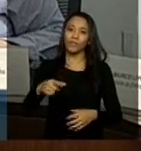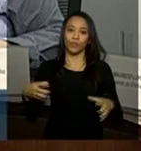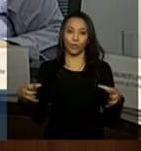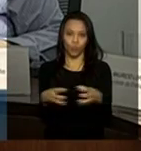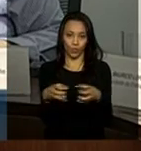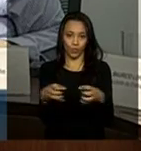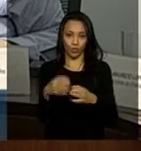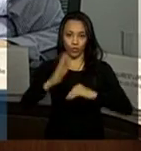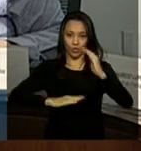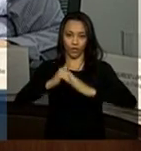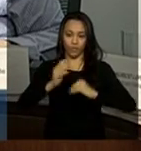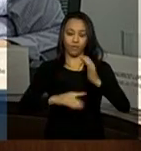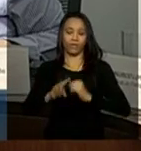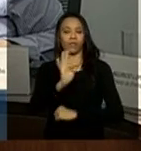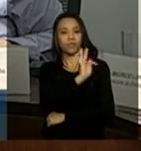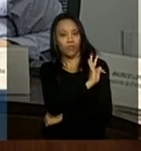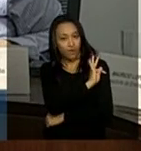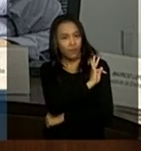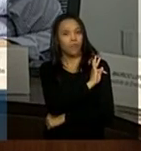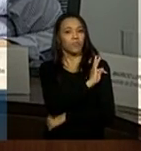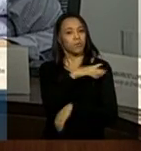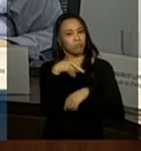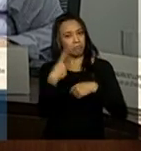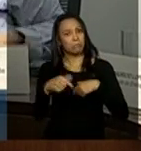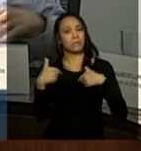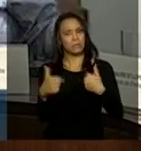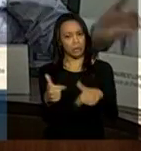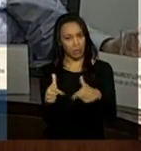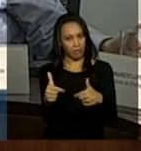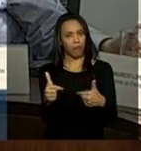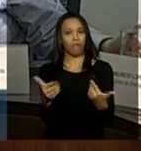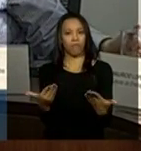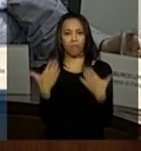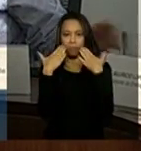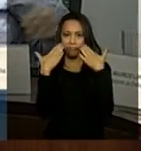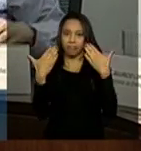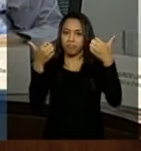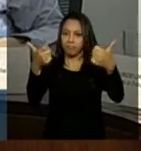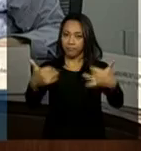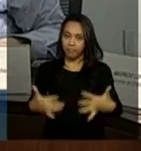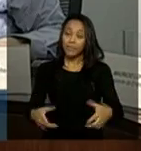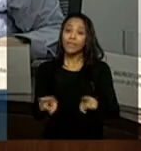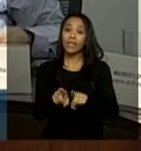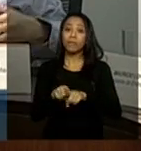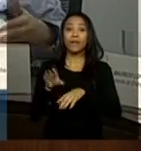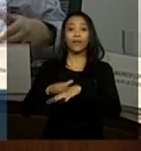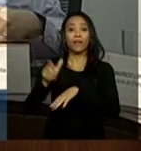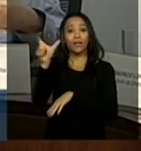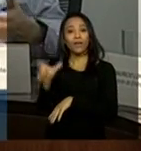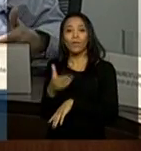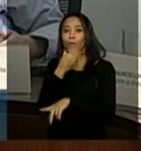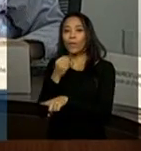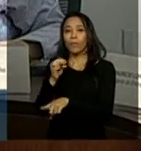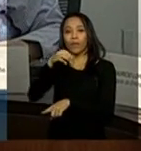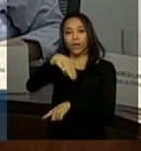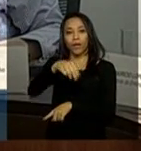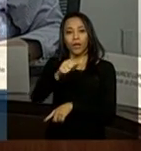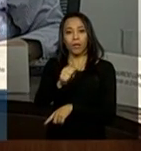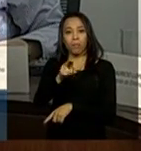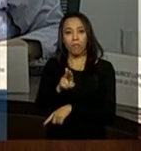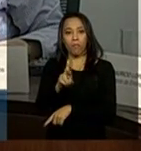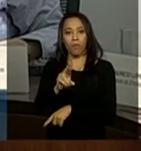tá? O Peronde, que não está aqui, pela sua liderança. Maurício, você tem sido mais do que um parceiro, um amigo,